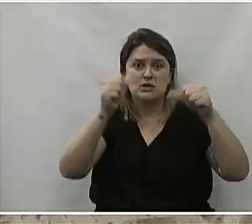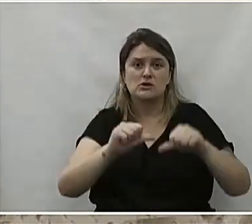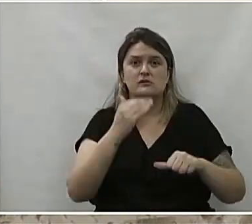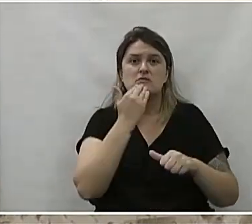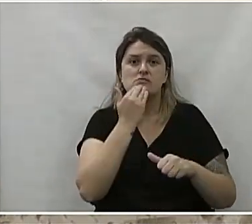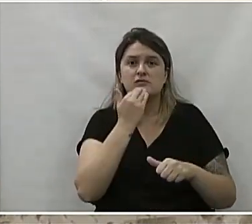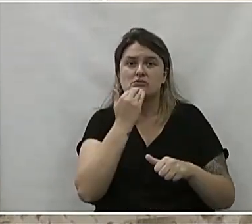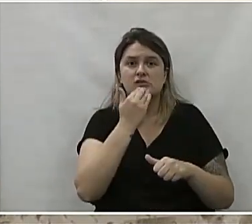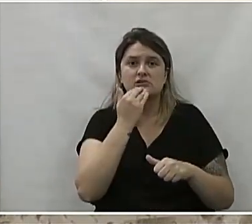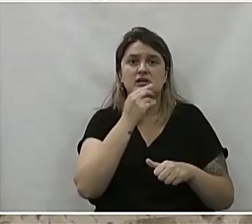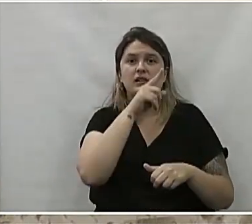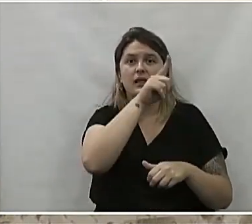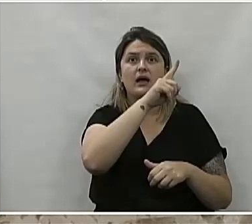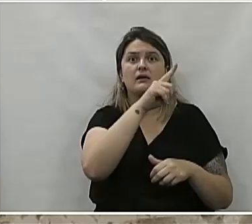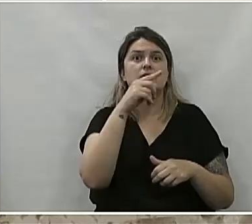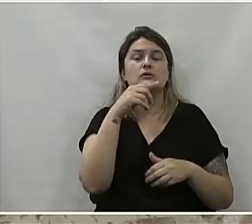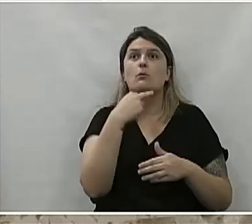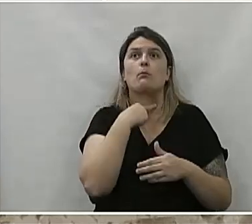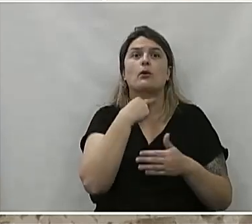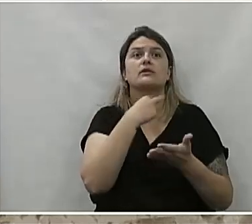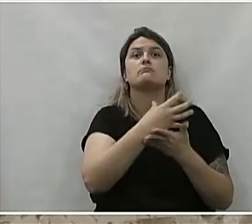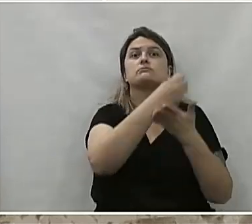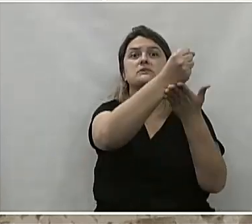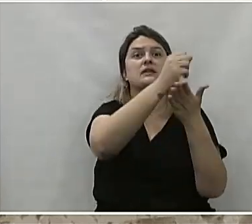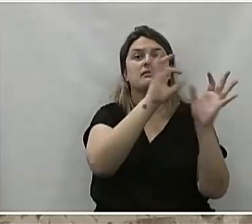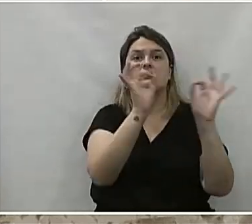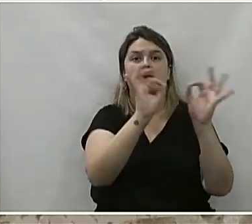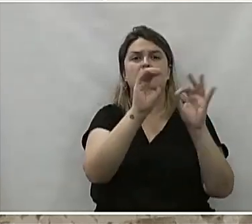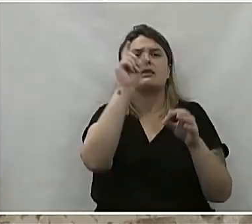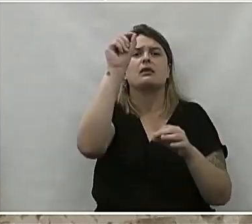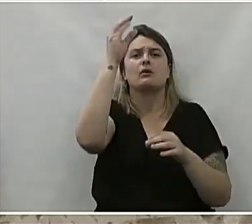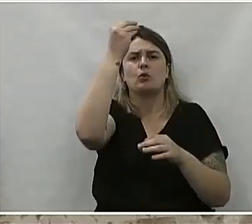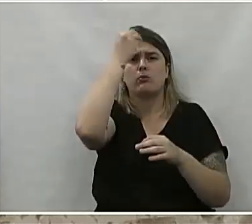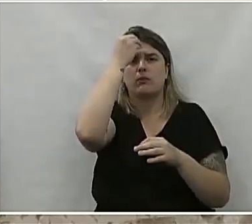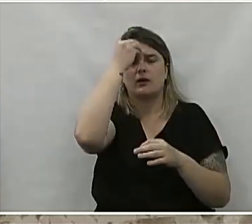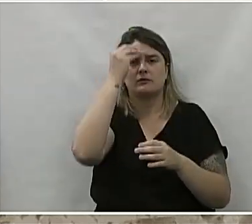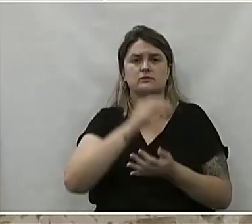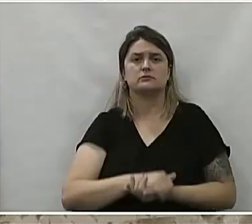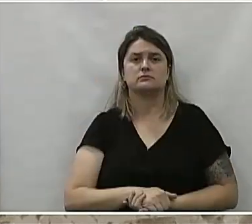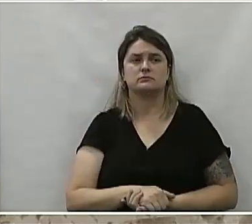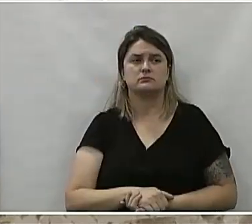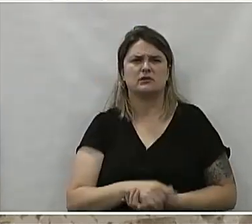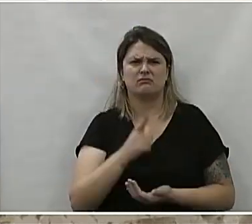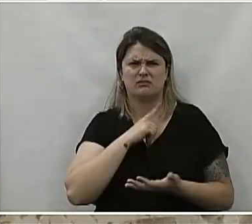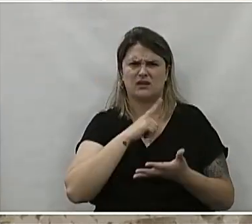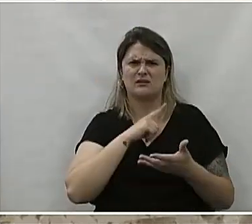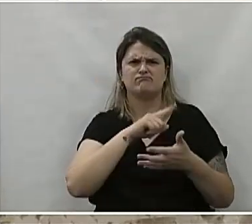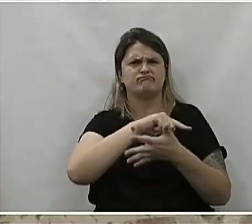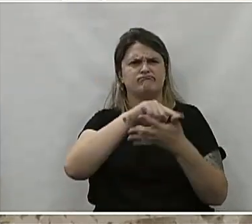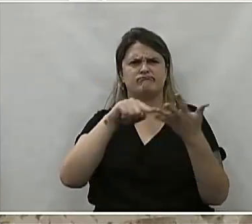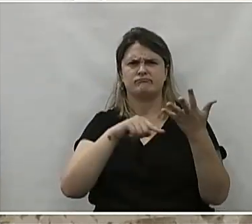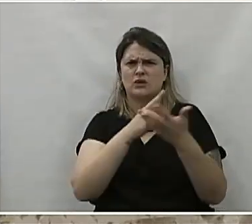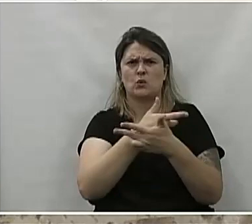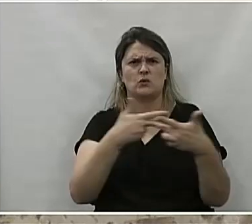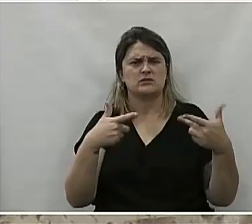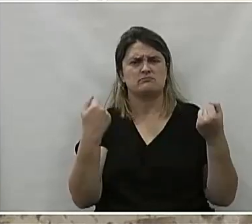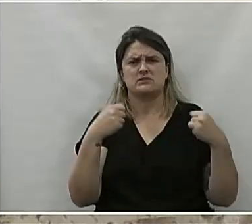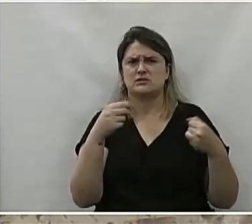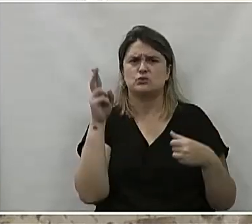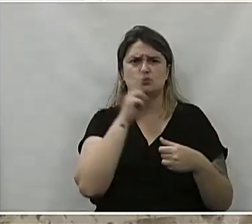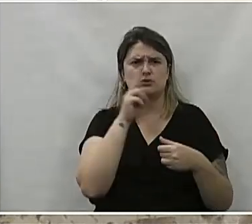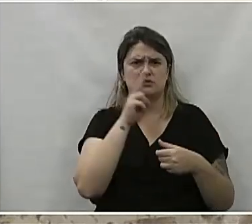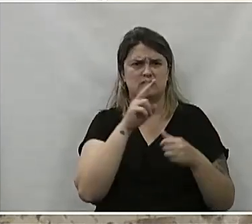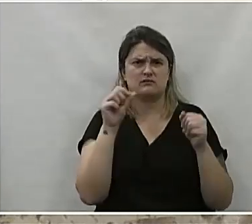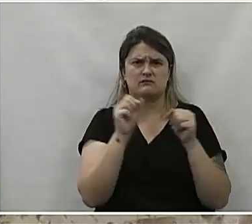um doente E morrer lá Que não poder nem sair Quem é que vai Ser o culpado disso Então tem muitas coisas Que teria que ser